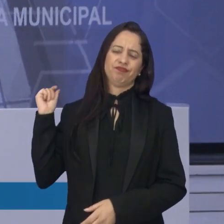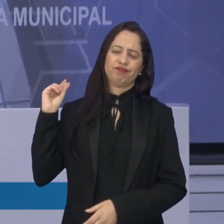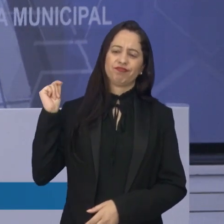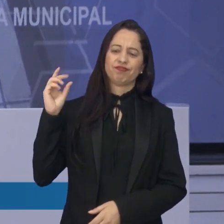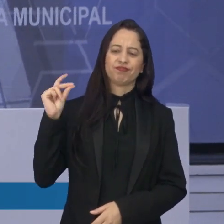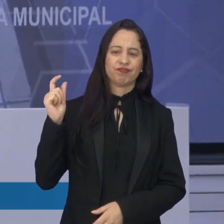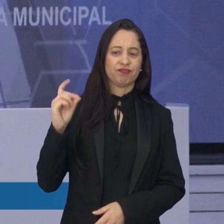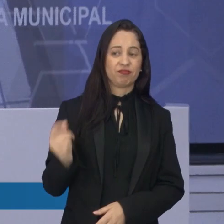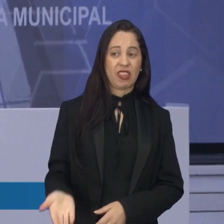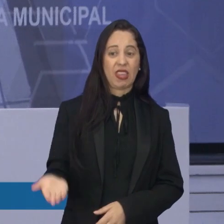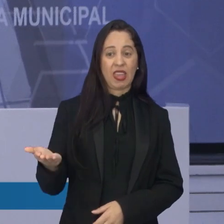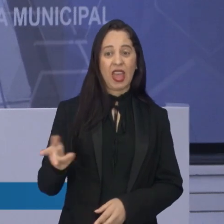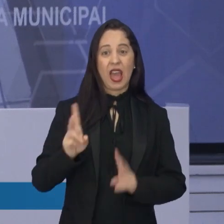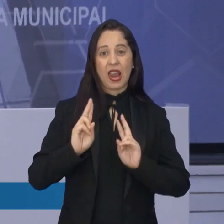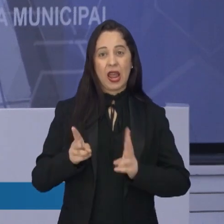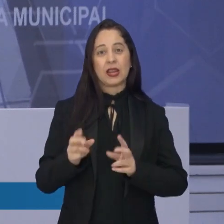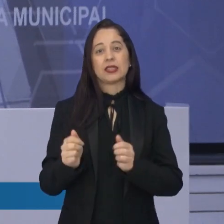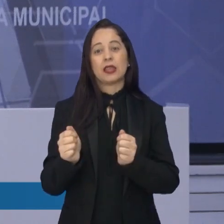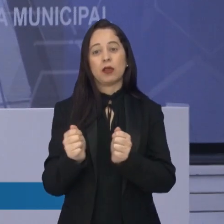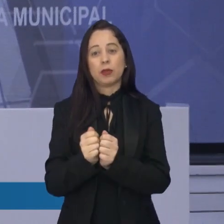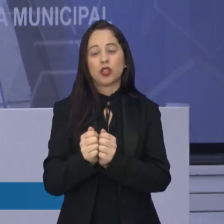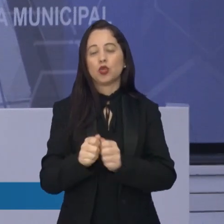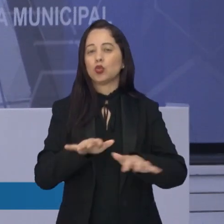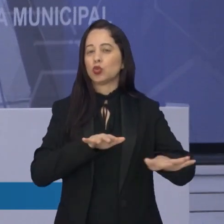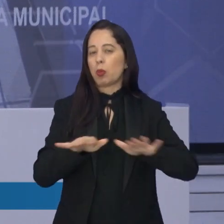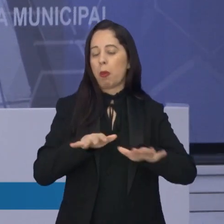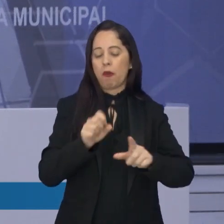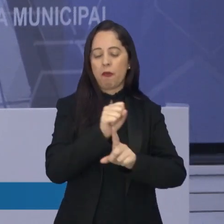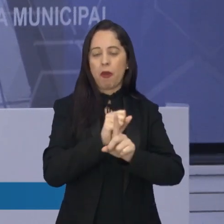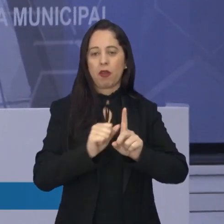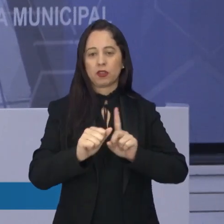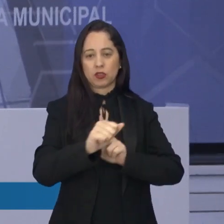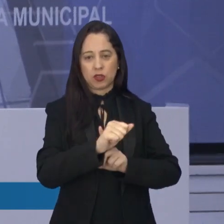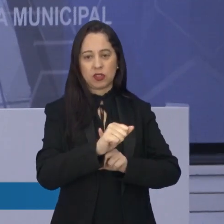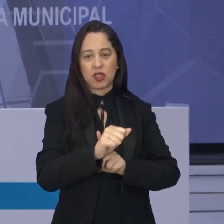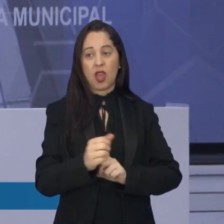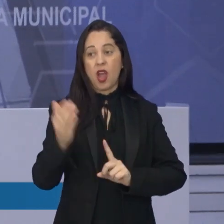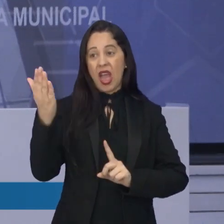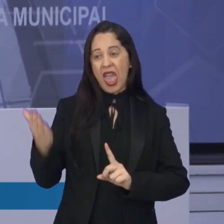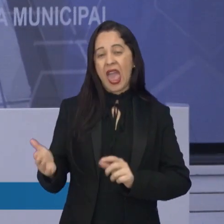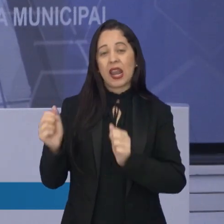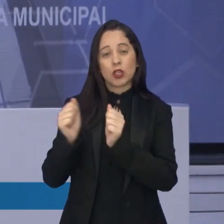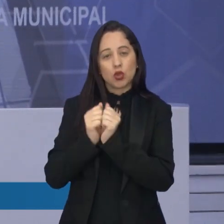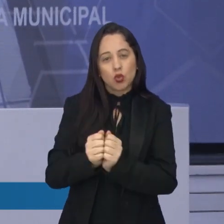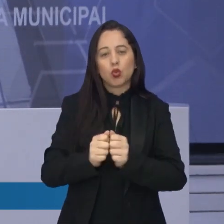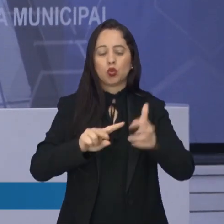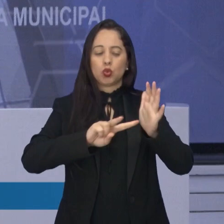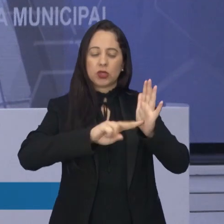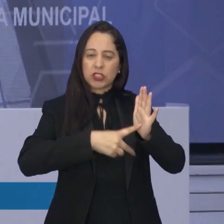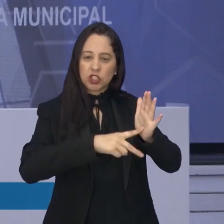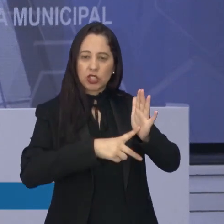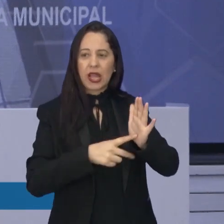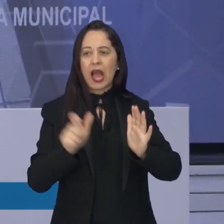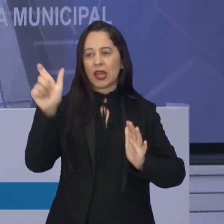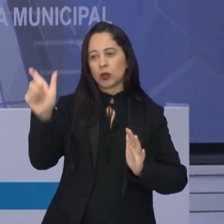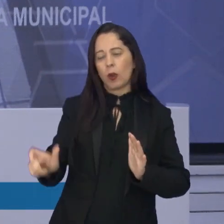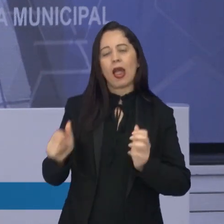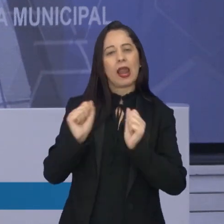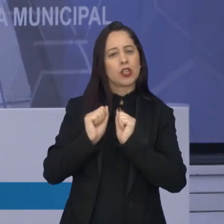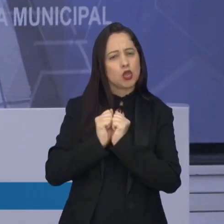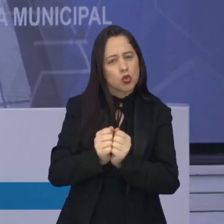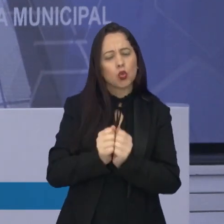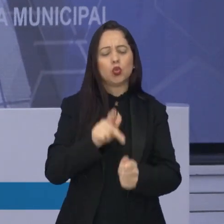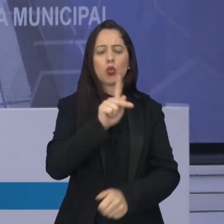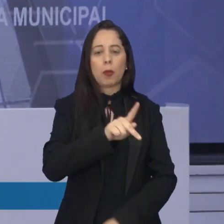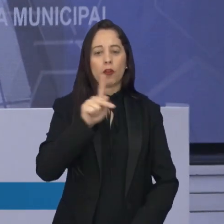ao lado dos movimentos sociais, ao lado dos sindicalistas, ao lado dos professores,